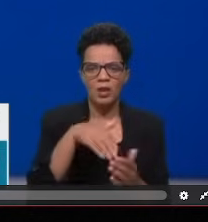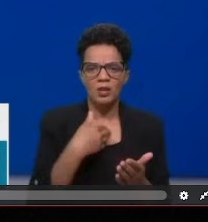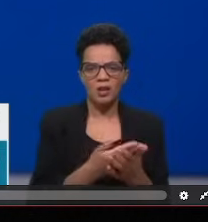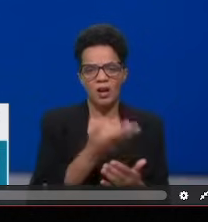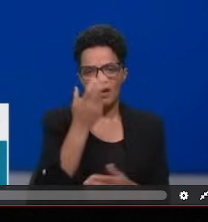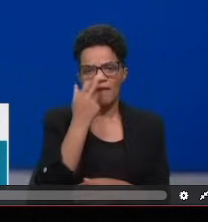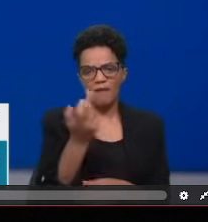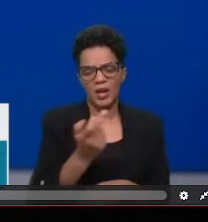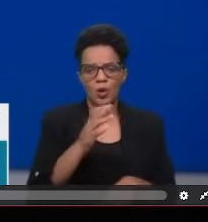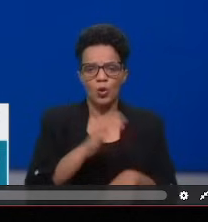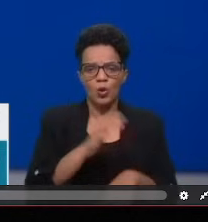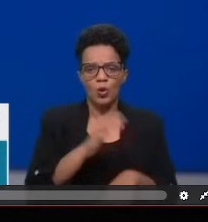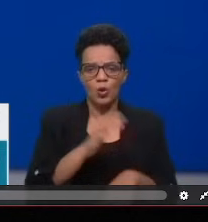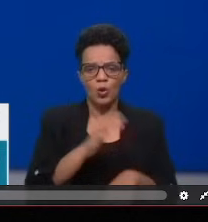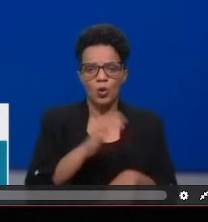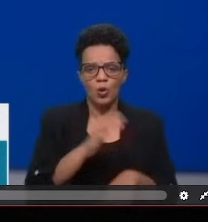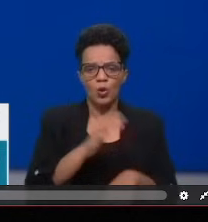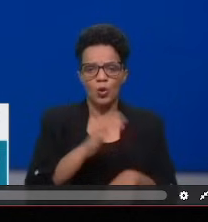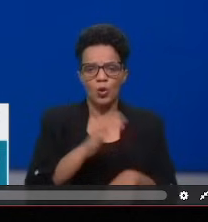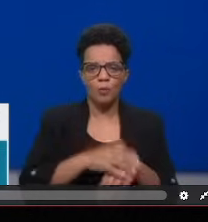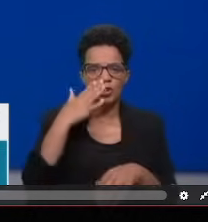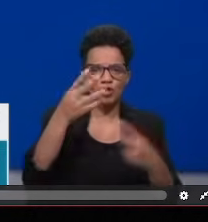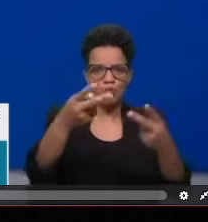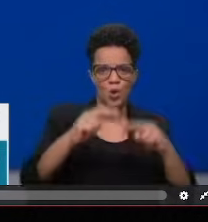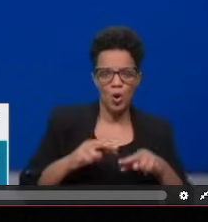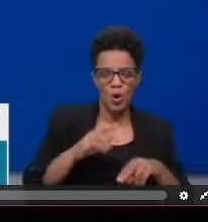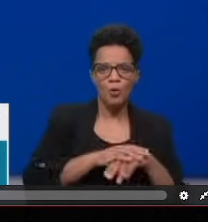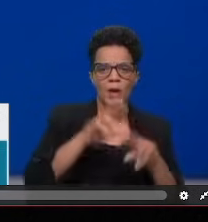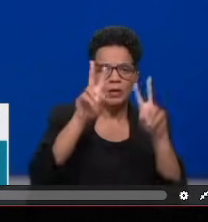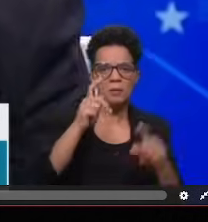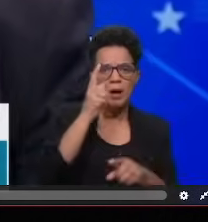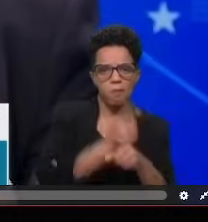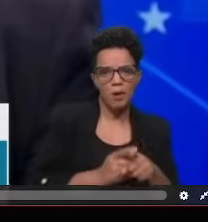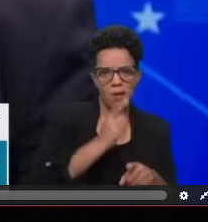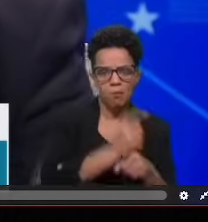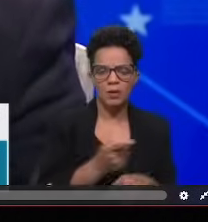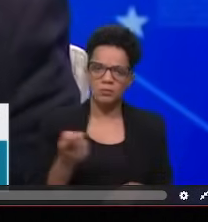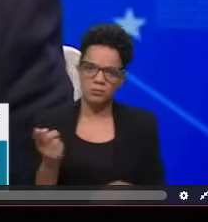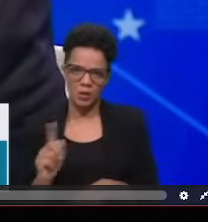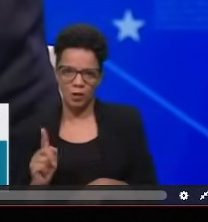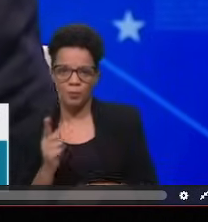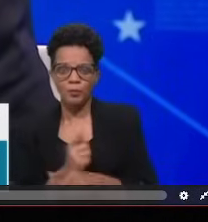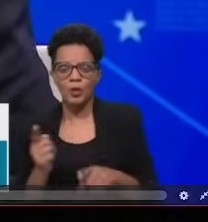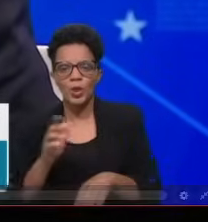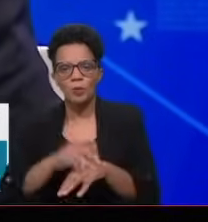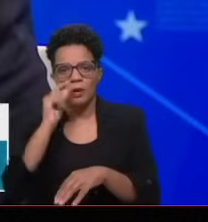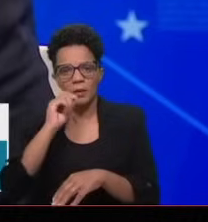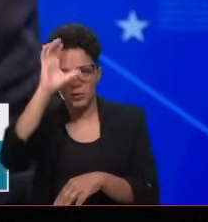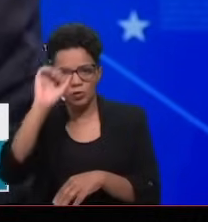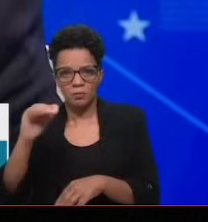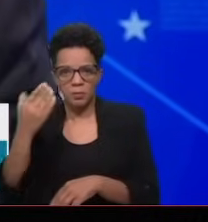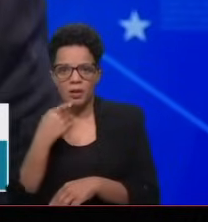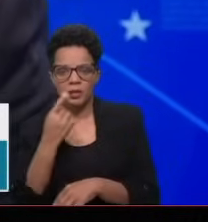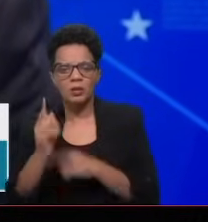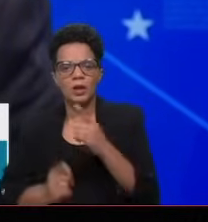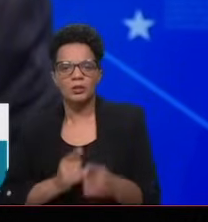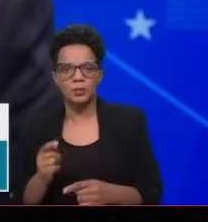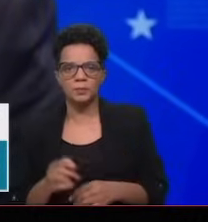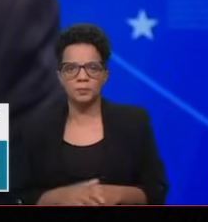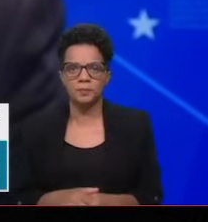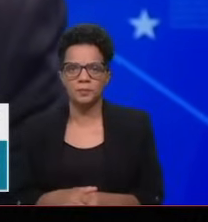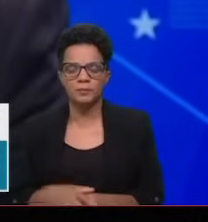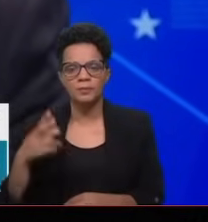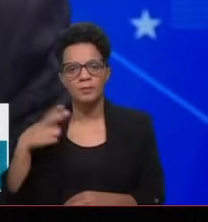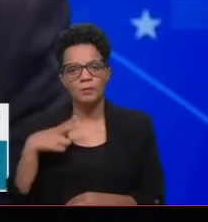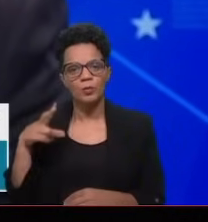a imigração não porque o não vai ser até às C também é recorrente não porque o o este primeiro ministro disse que eh